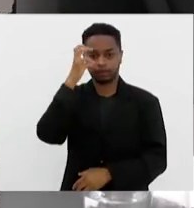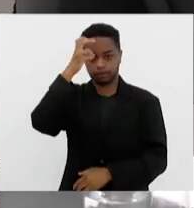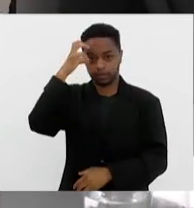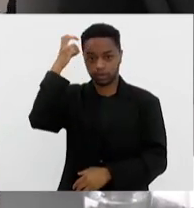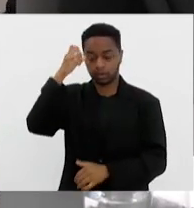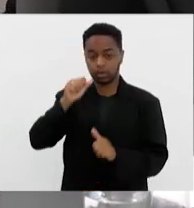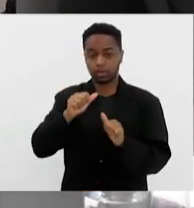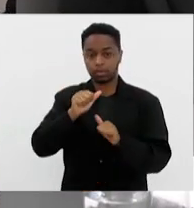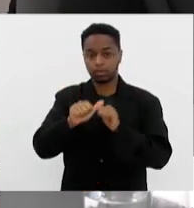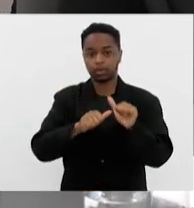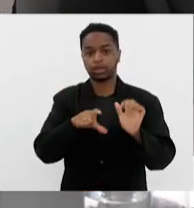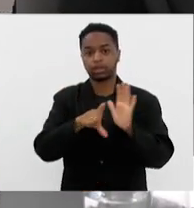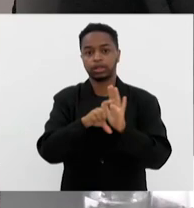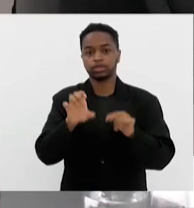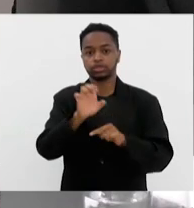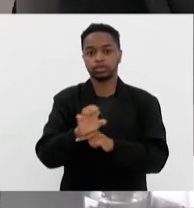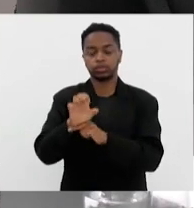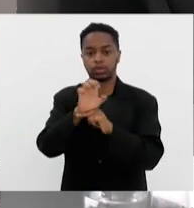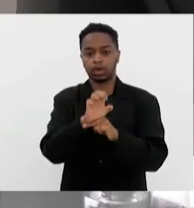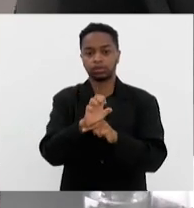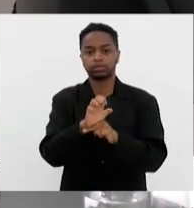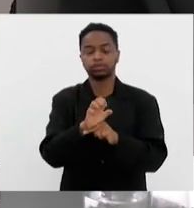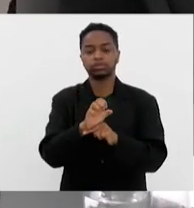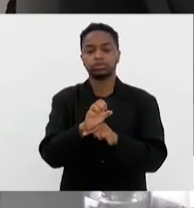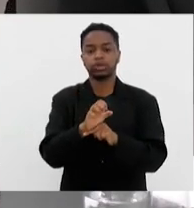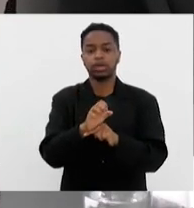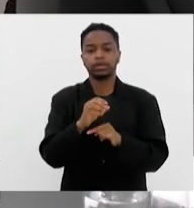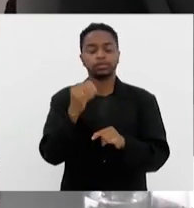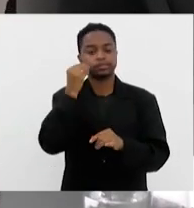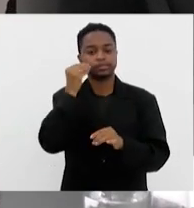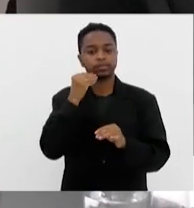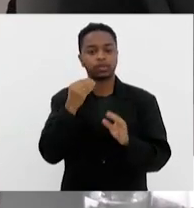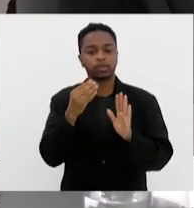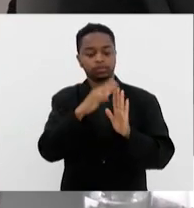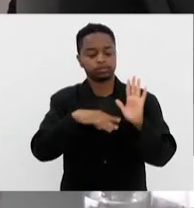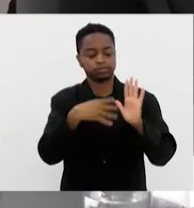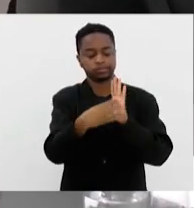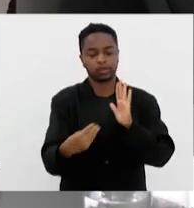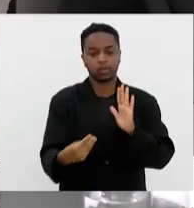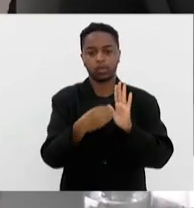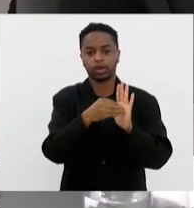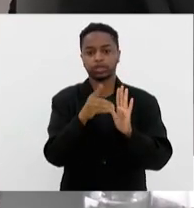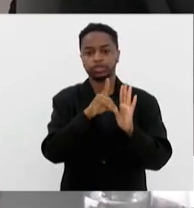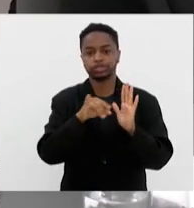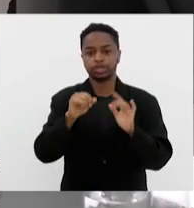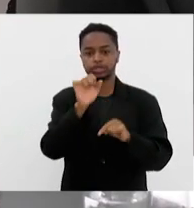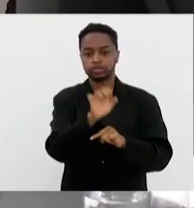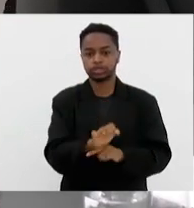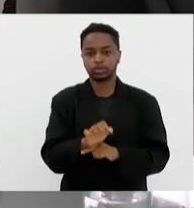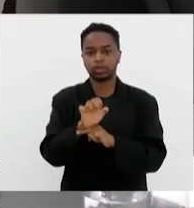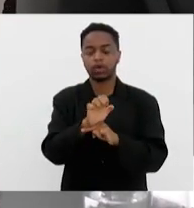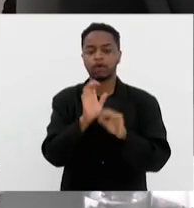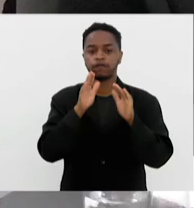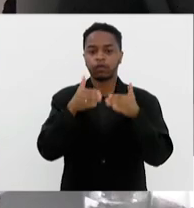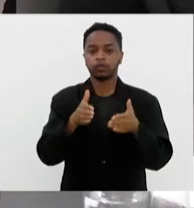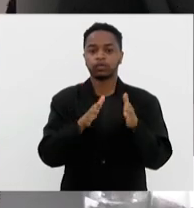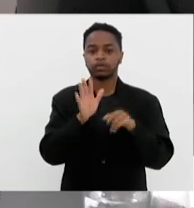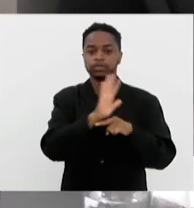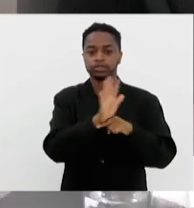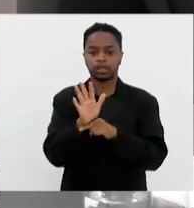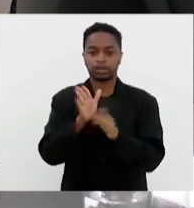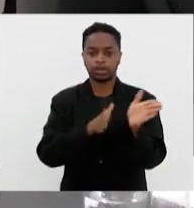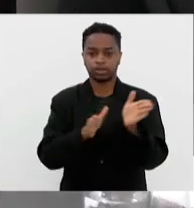Estadual 5.645, de 6 de janeiro de 2010, para incluir no calendário do Estado do Rio de Janeiro o Dia Estadual do Cinema